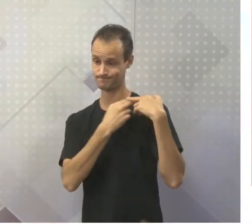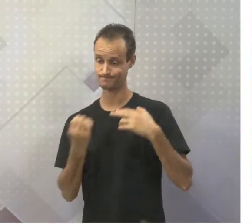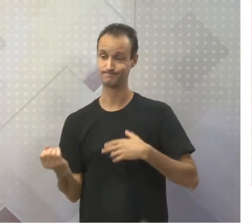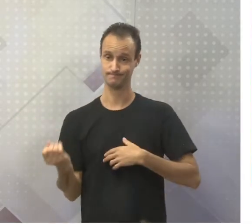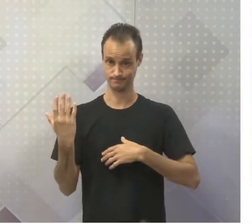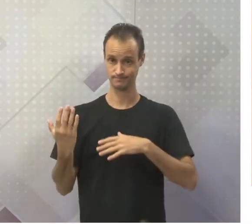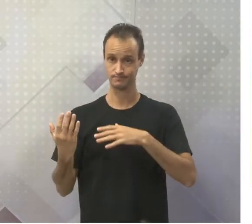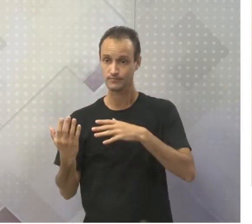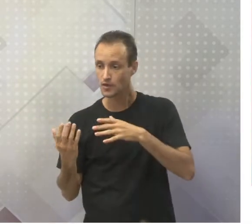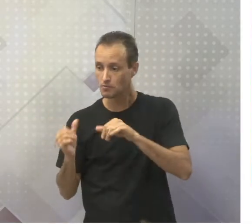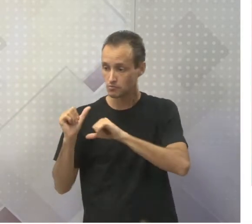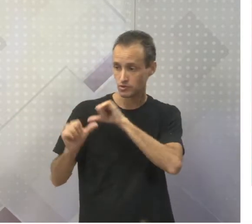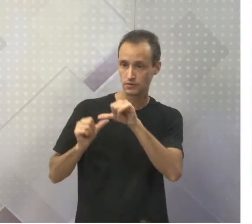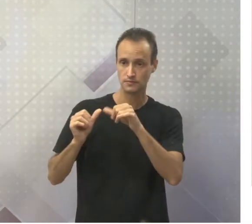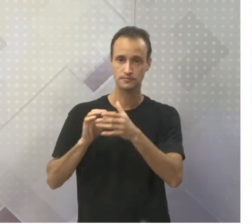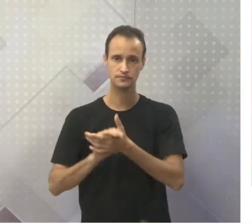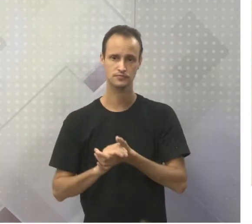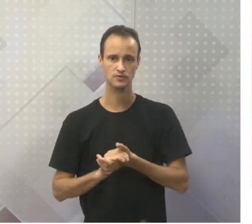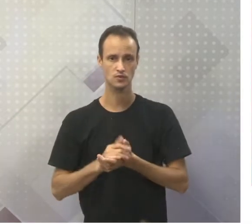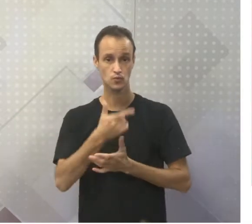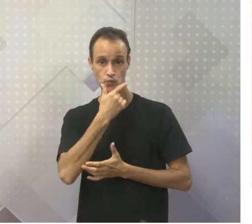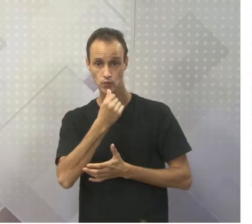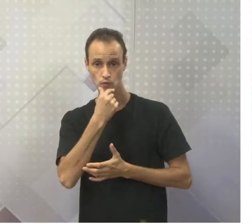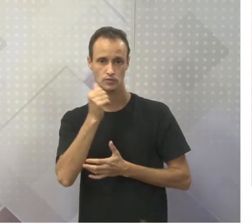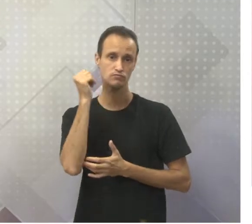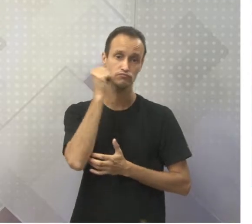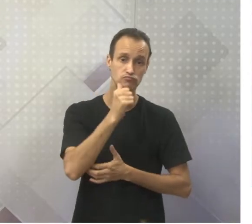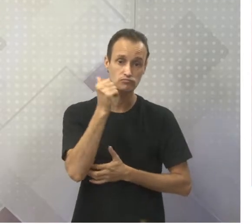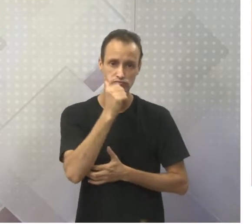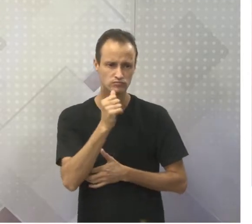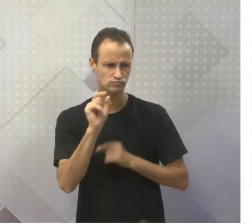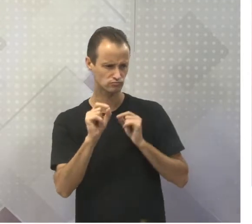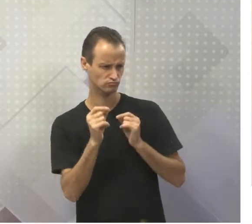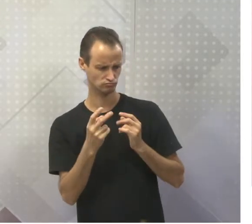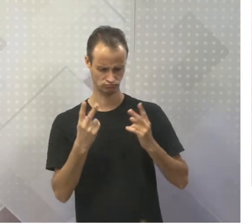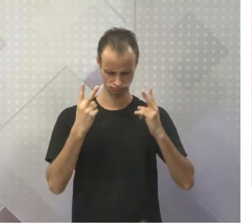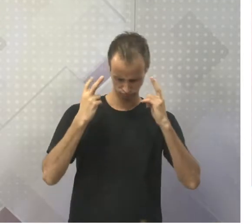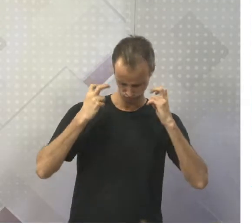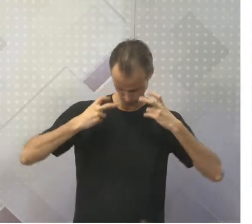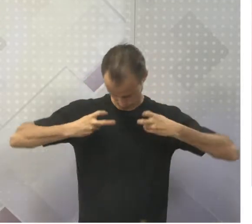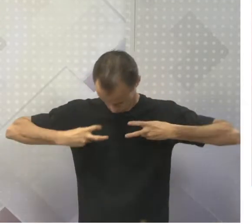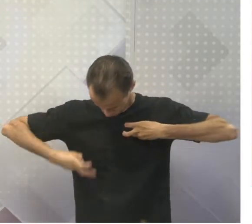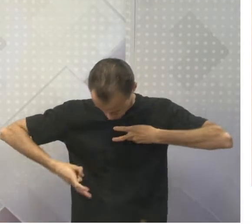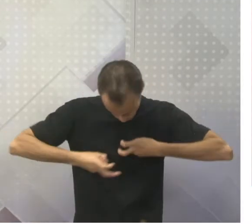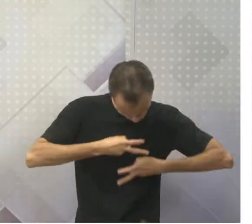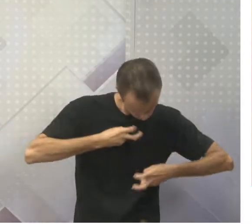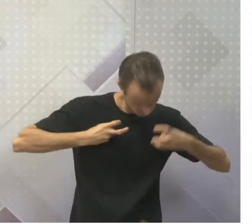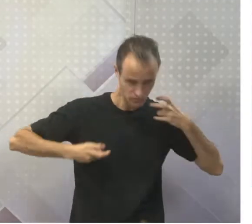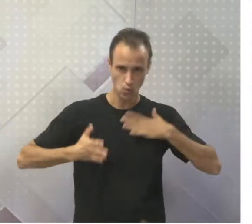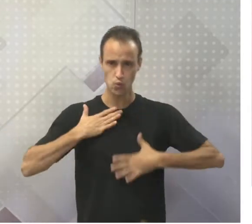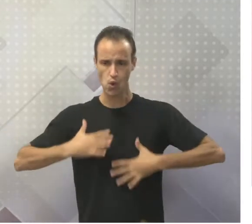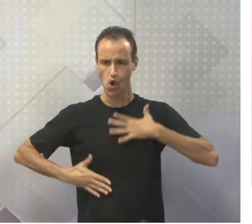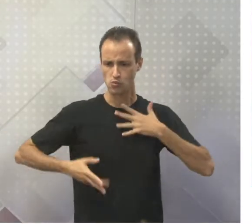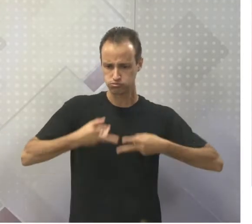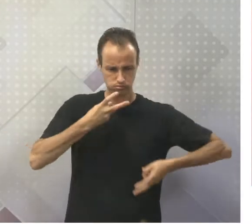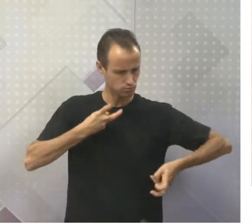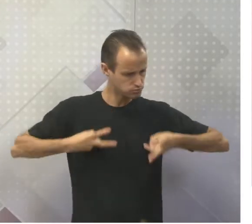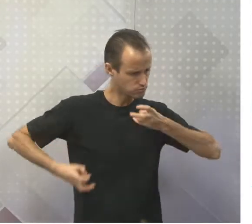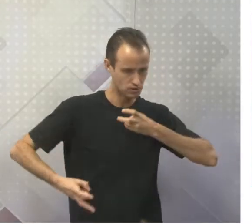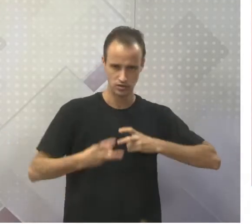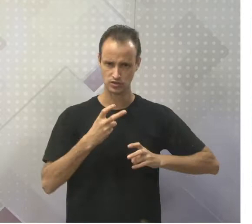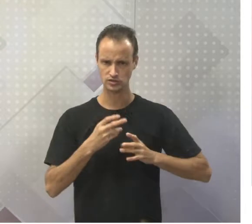responsabilidades. Aqui, ó, tanto o menino como a menina, se observa o que está acontecendo no corpo dele e